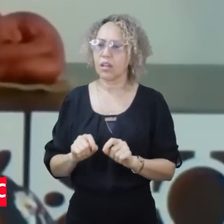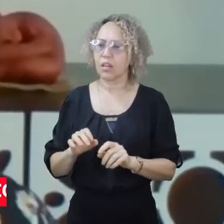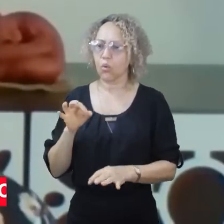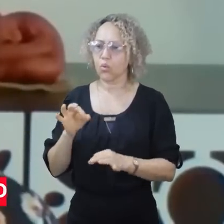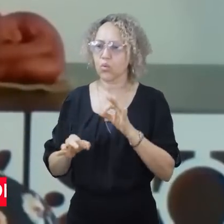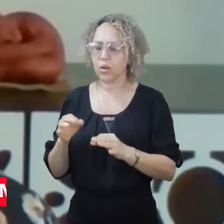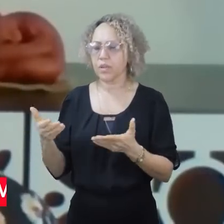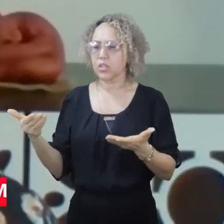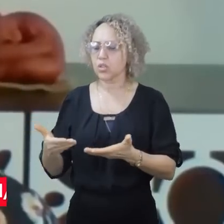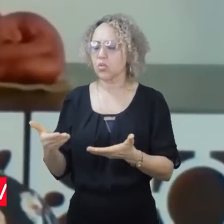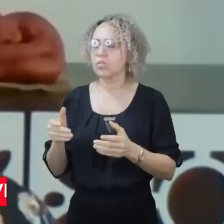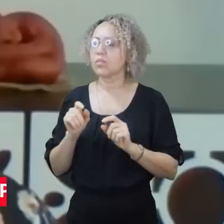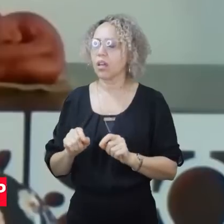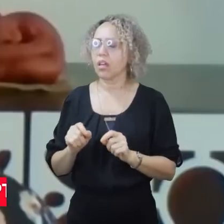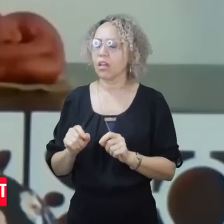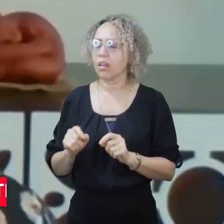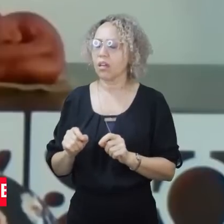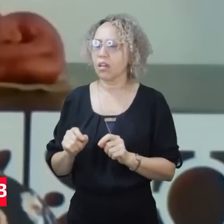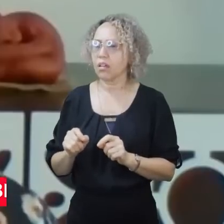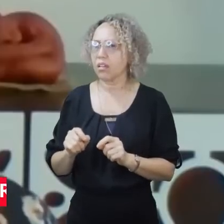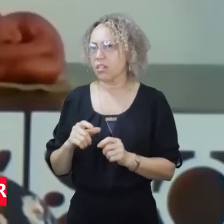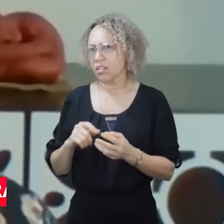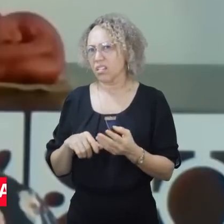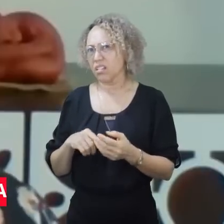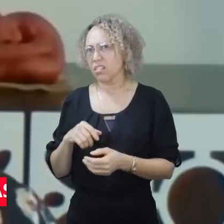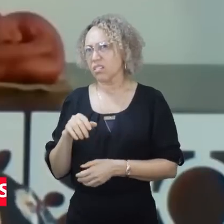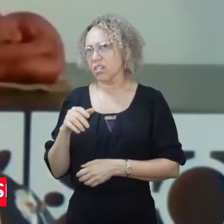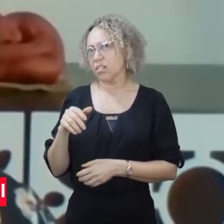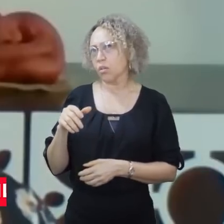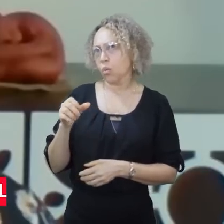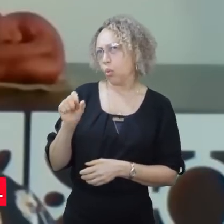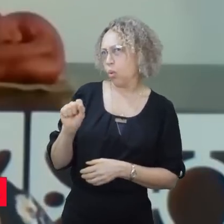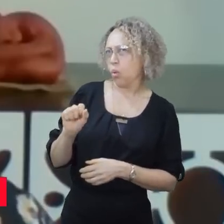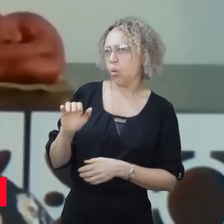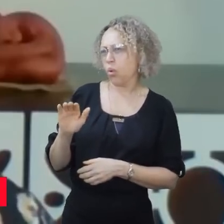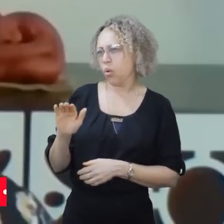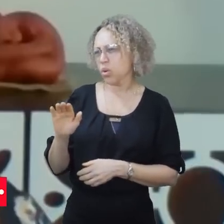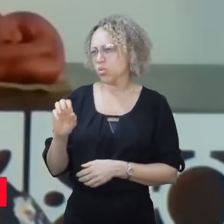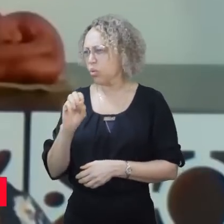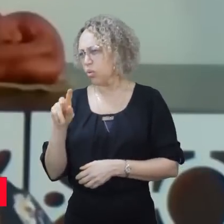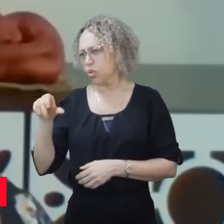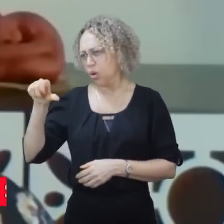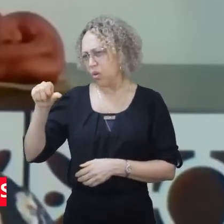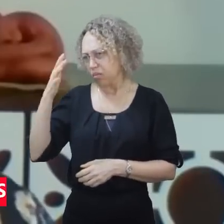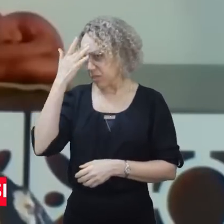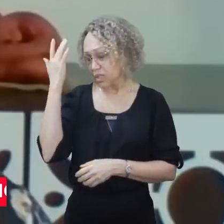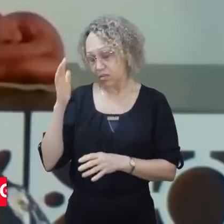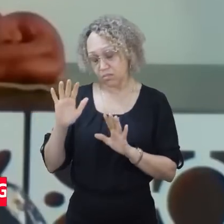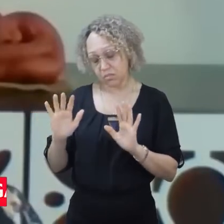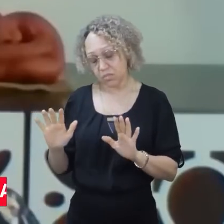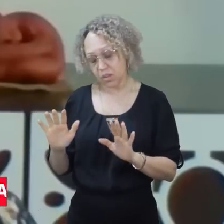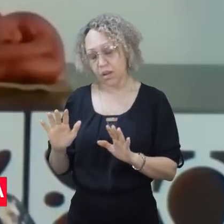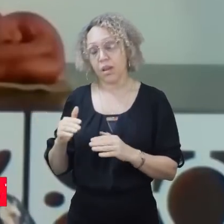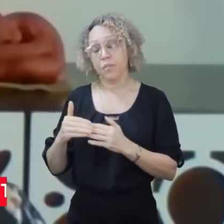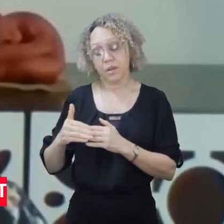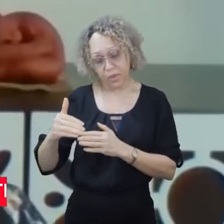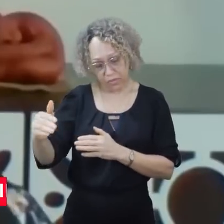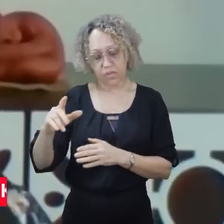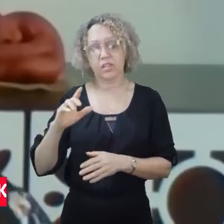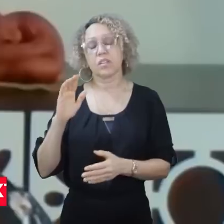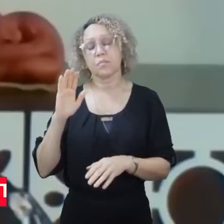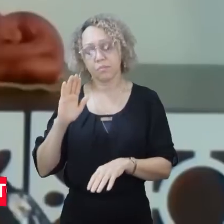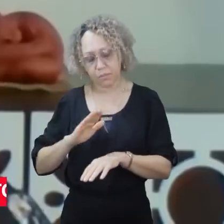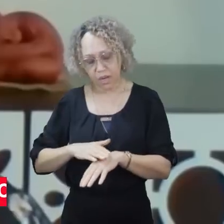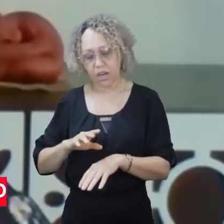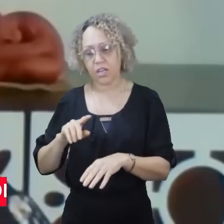de hoje envolve apenas, acho que 8 ou 9 pessoas, né? Nós ainda vamos ter várias outras denúncias envolvendo várias outras pessoas.